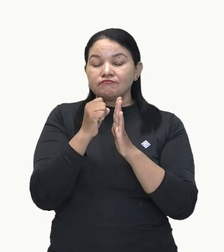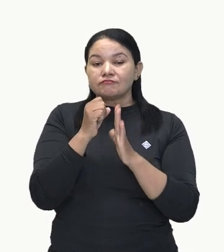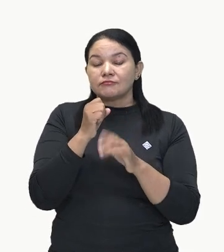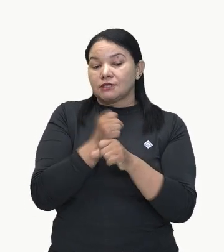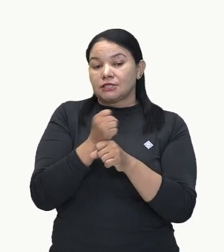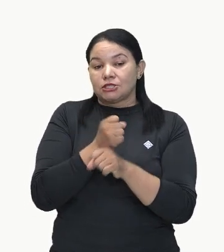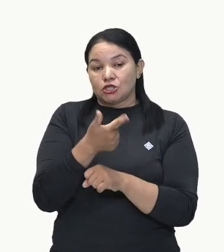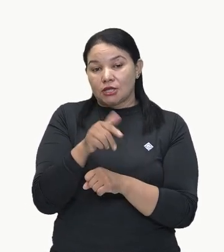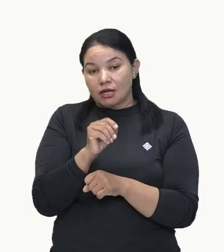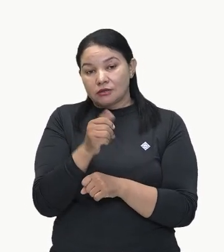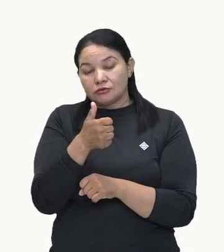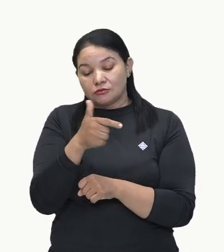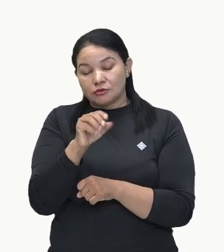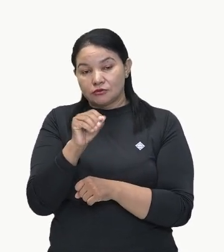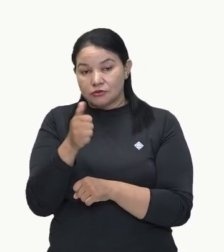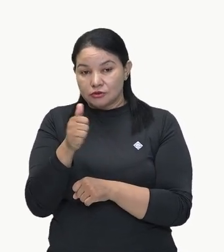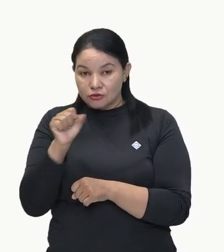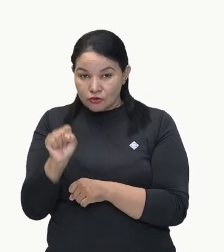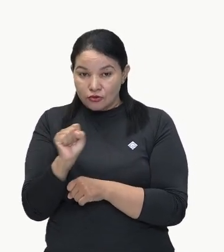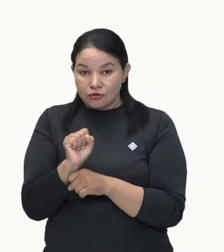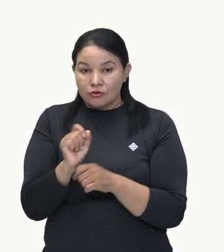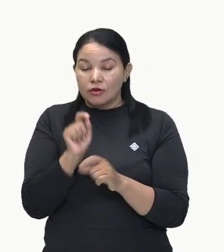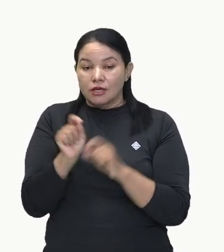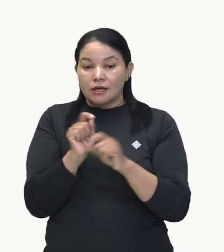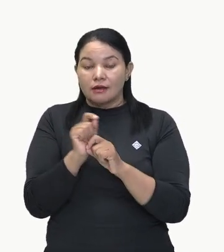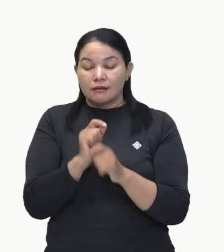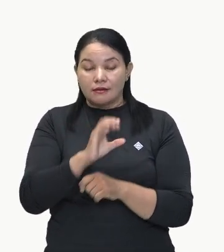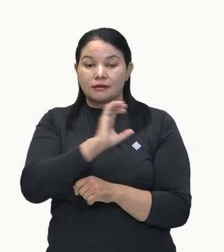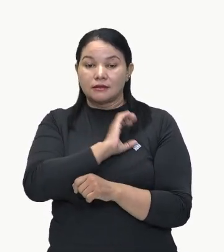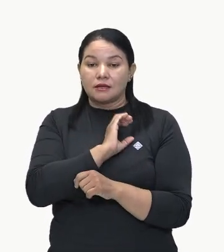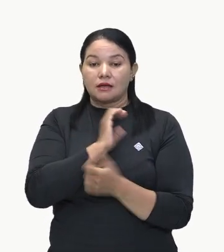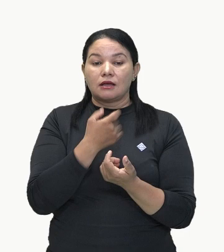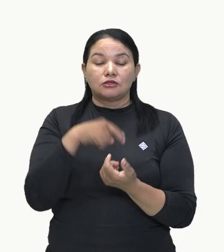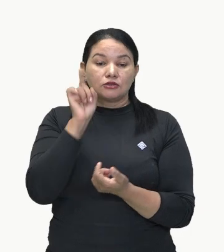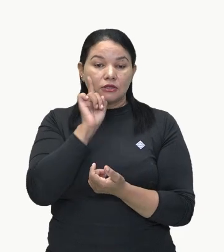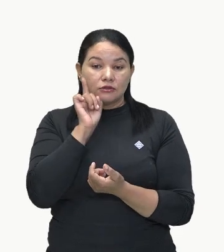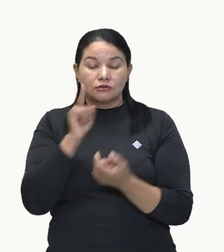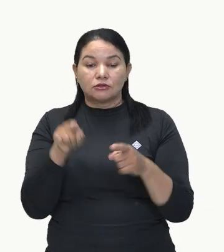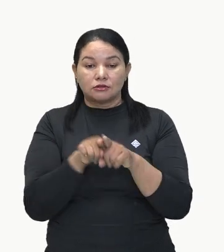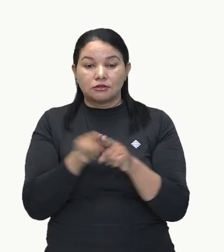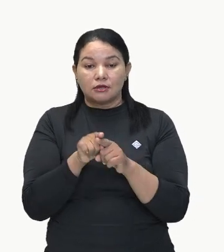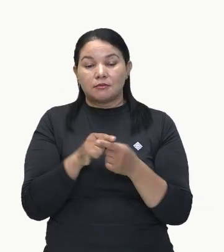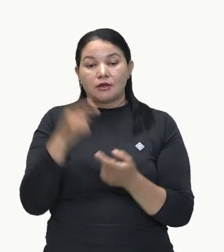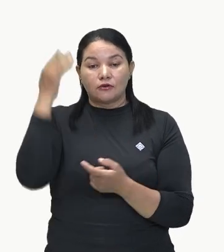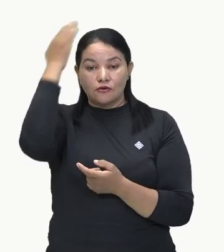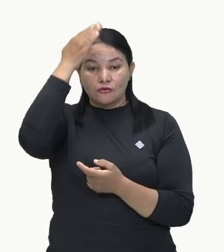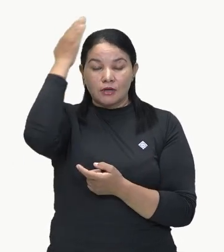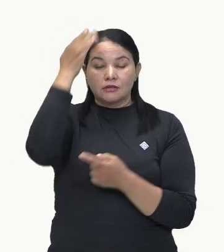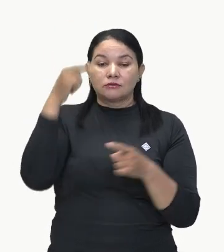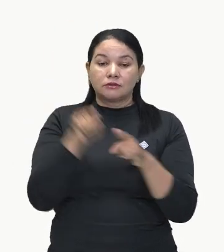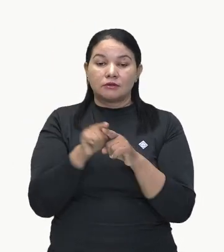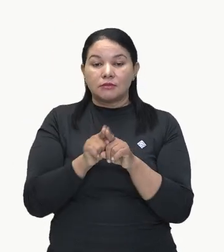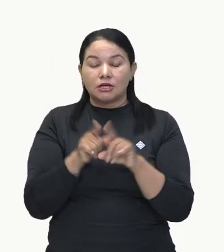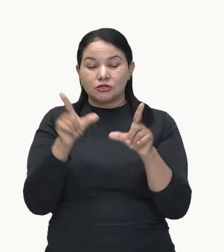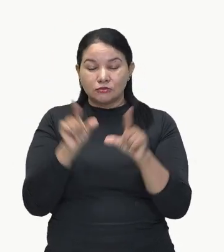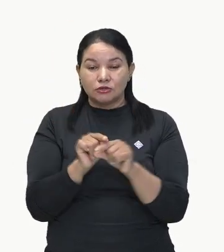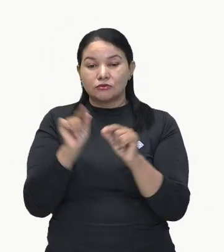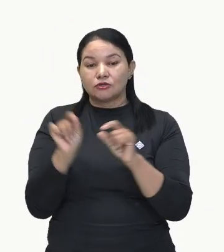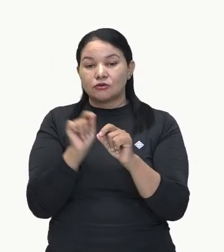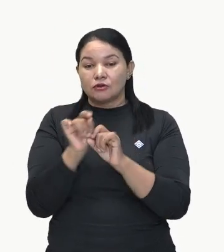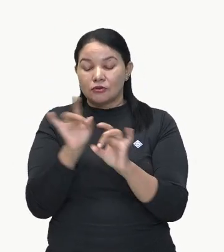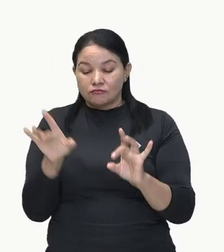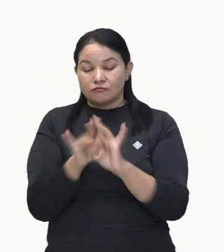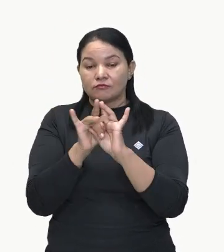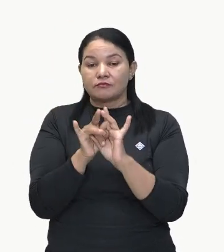com Canadá, Estados Unidos e México, justamente buscando ali diminuir as barreiras alfandegárias e facilitar o acordo entre